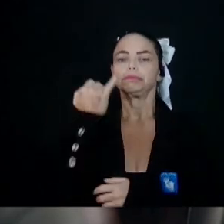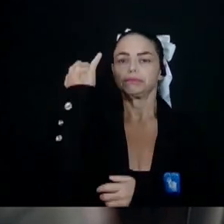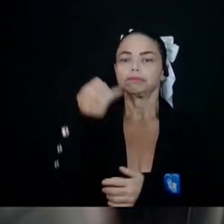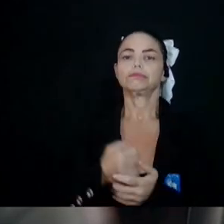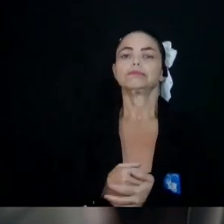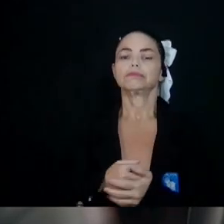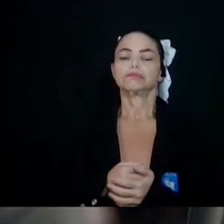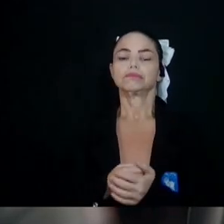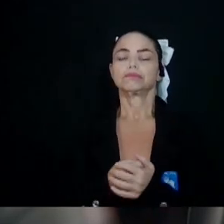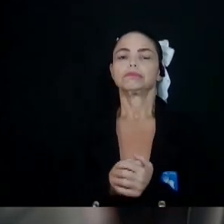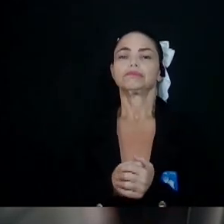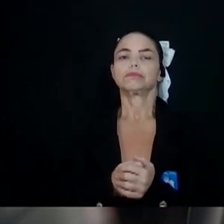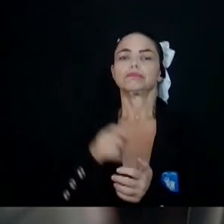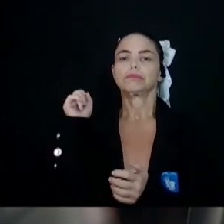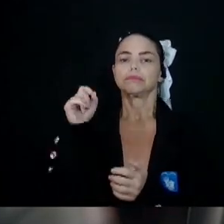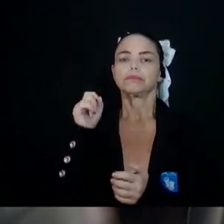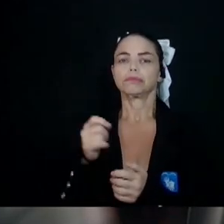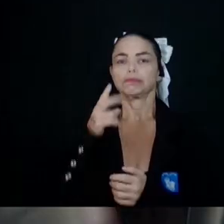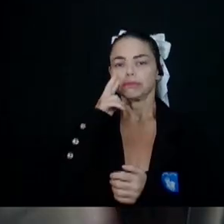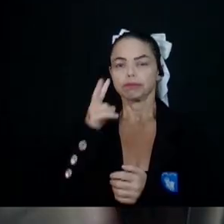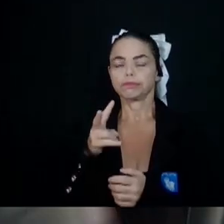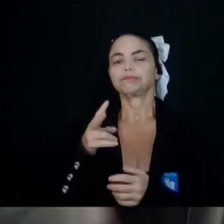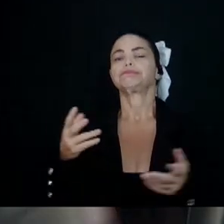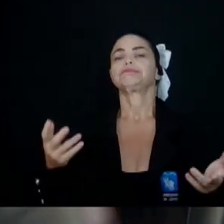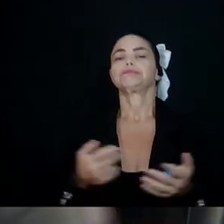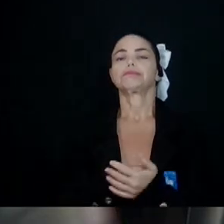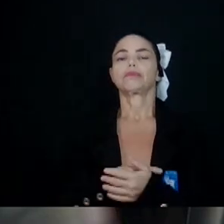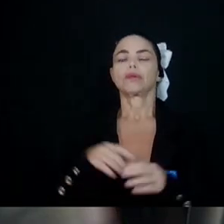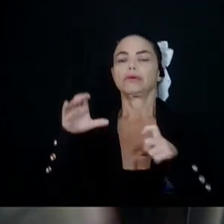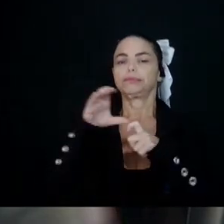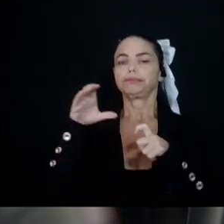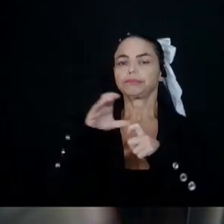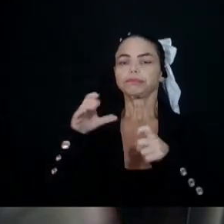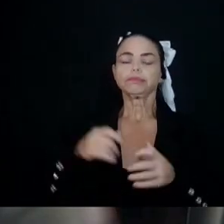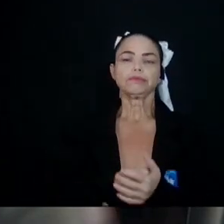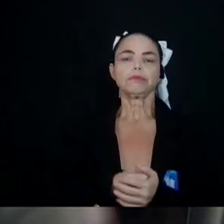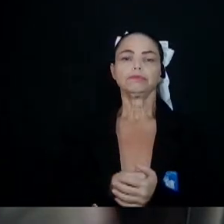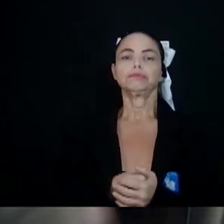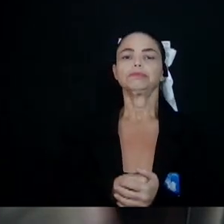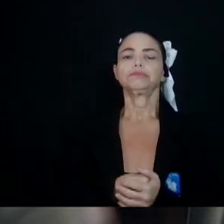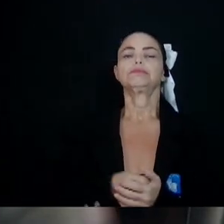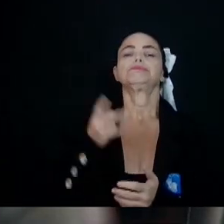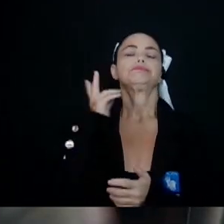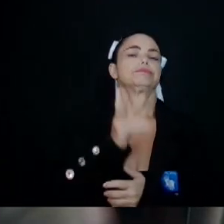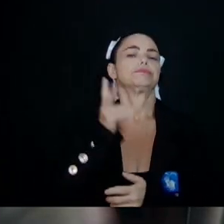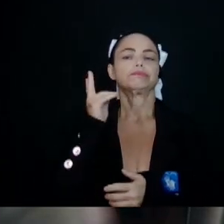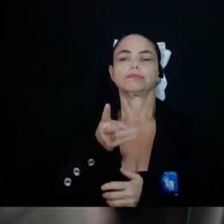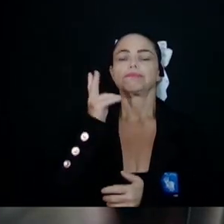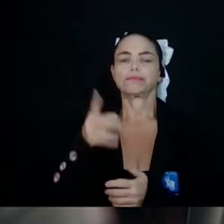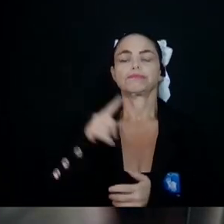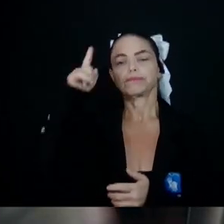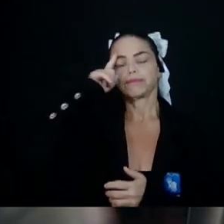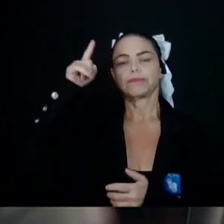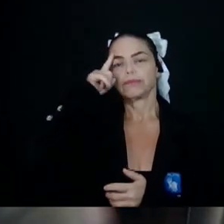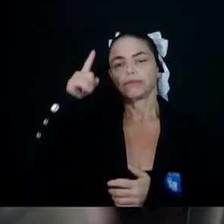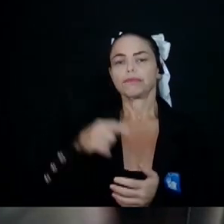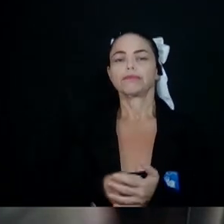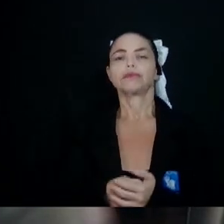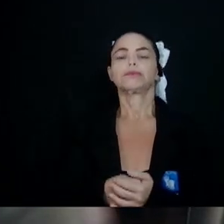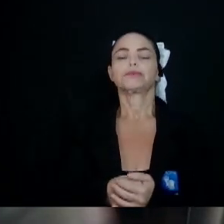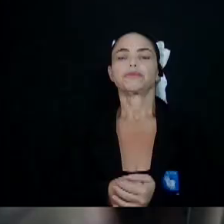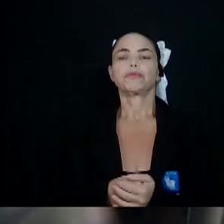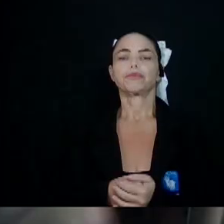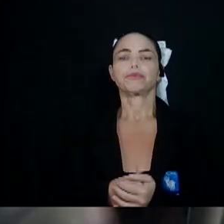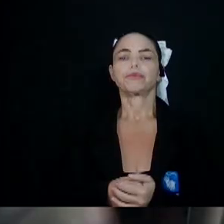importante e que eu vejo tanto na clínica, né? É rotineiro, é no dia a dia,